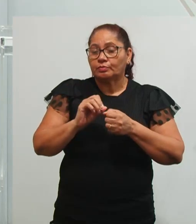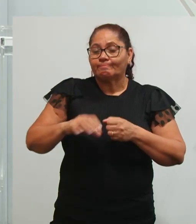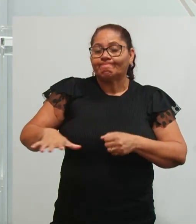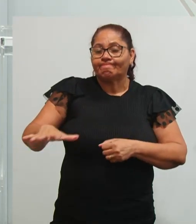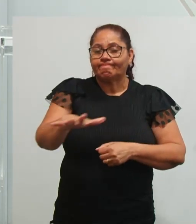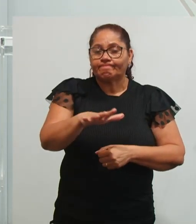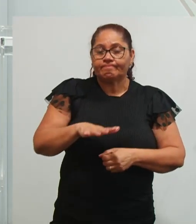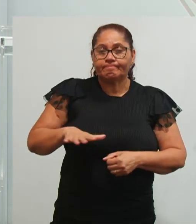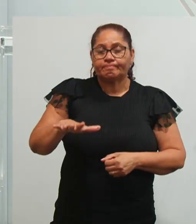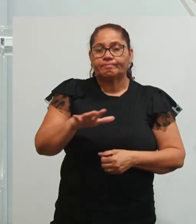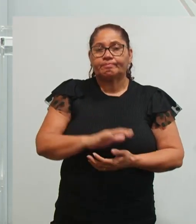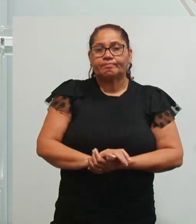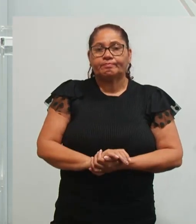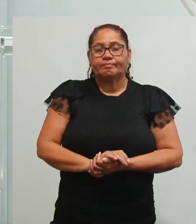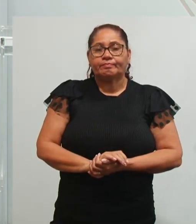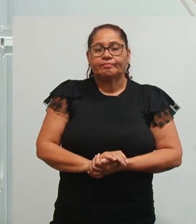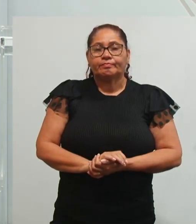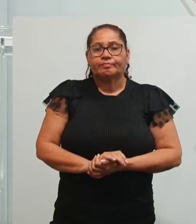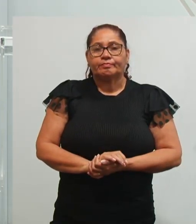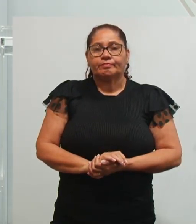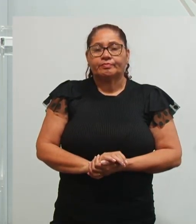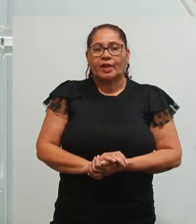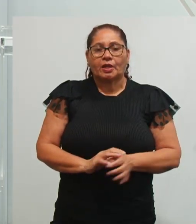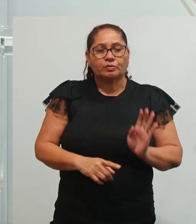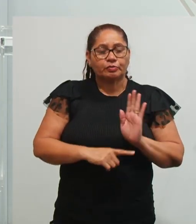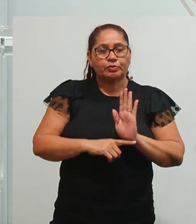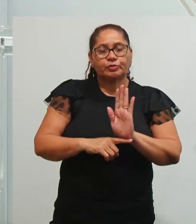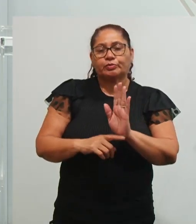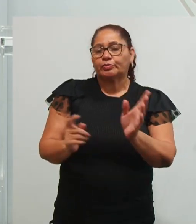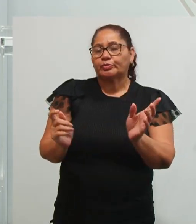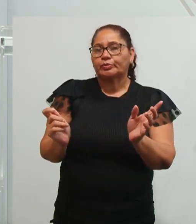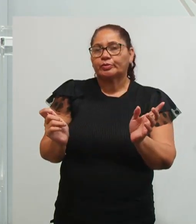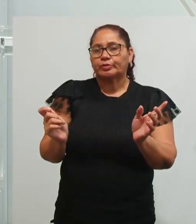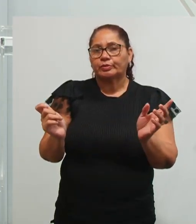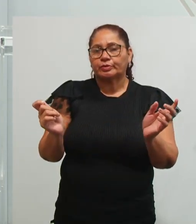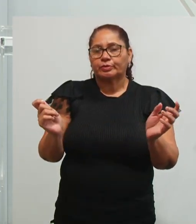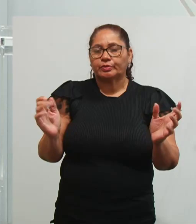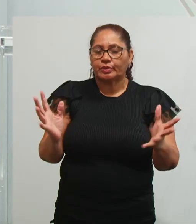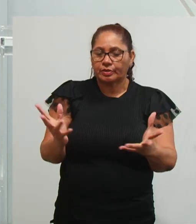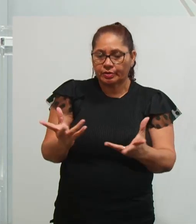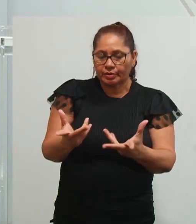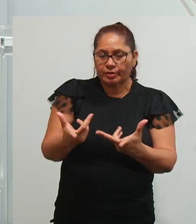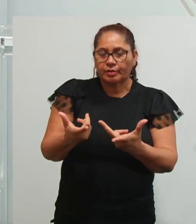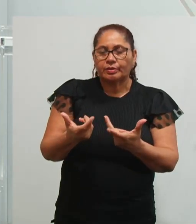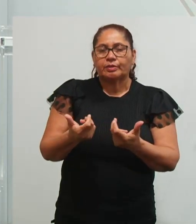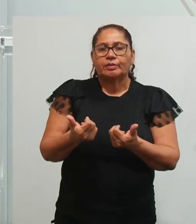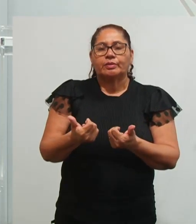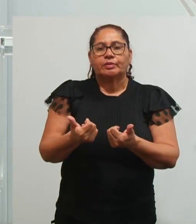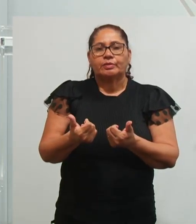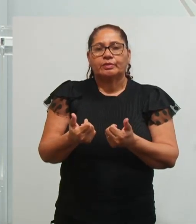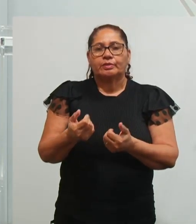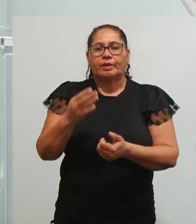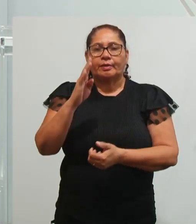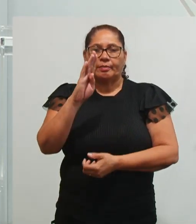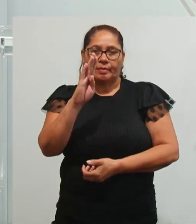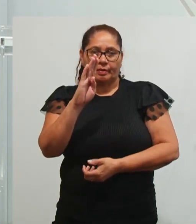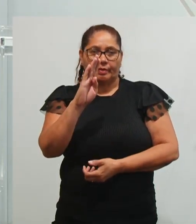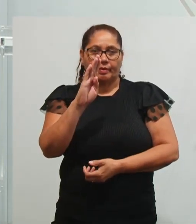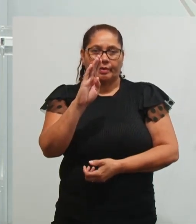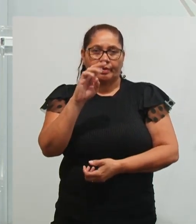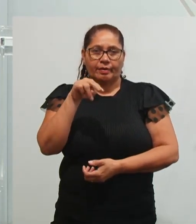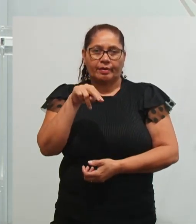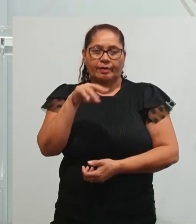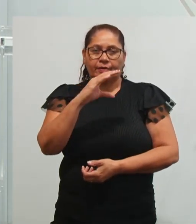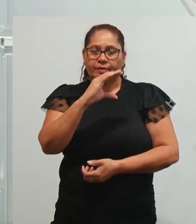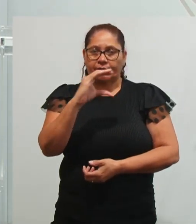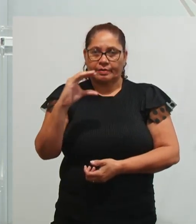espaço, de atender às habilidades e competências definidas na BNCC ou nos